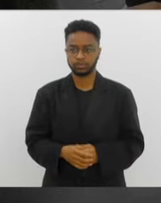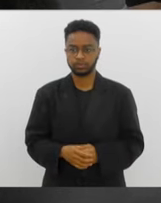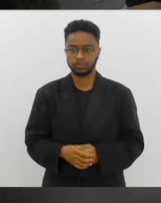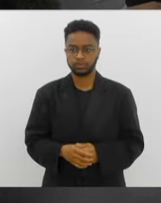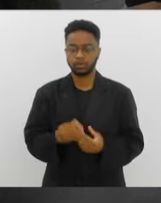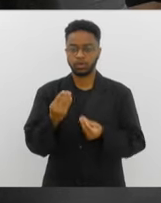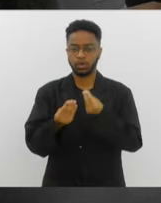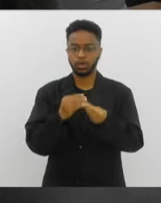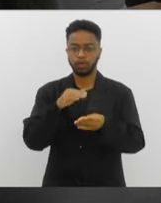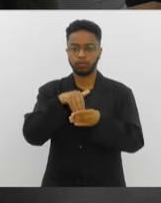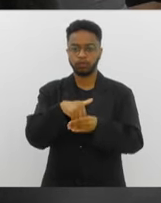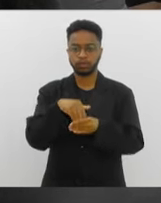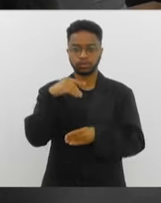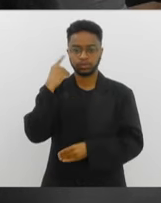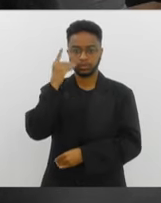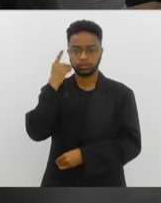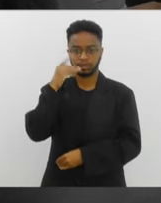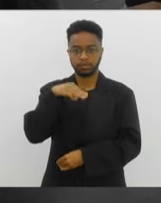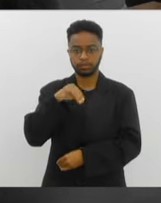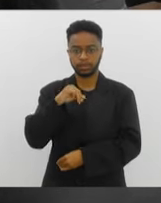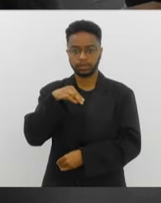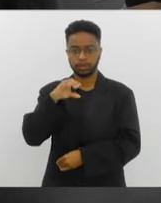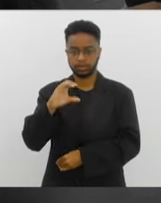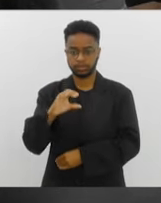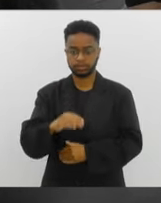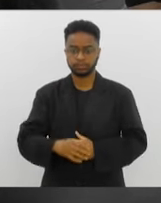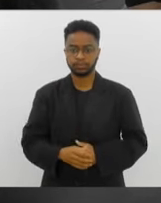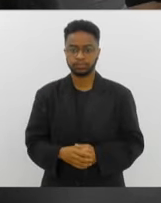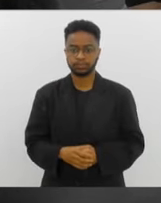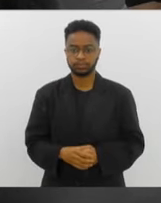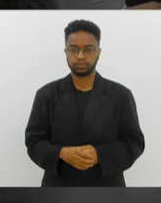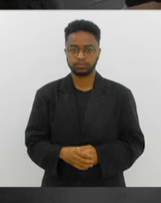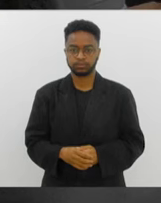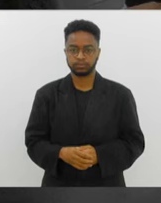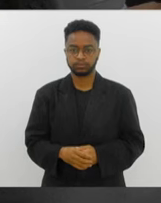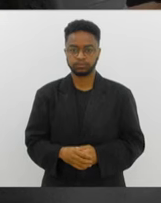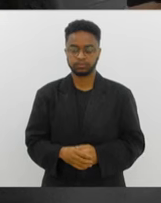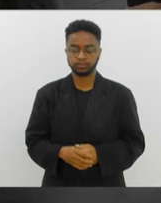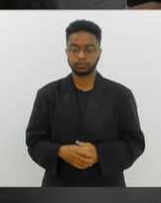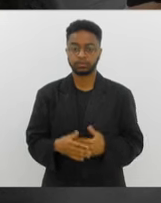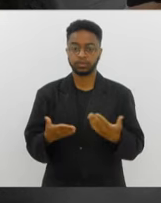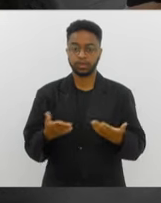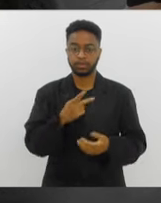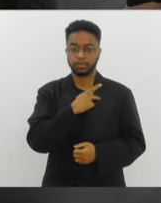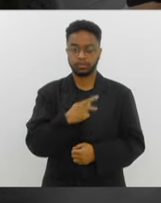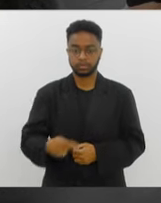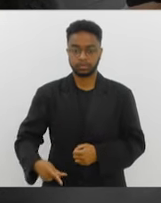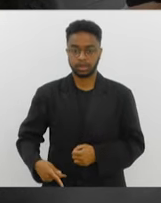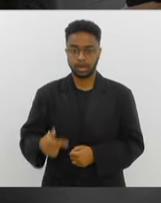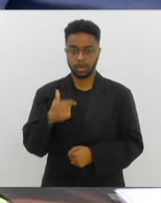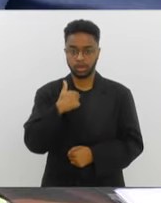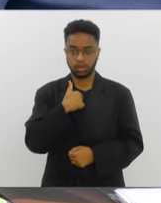Como vota o deputado Carlos Mink? Presidente, eu